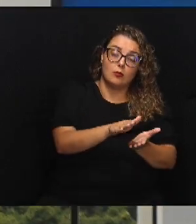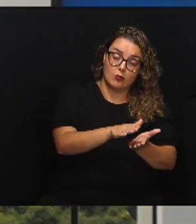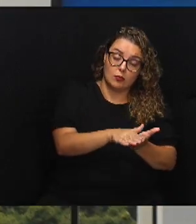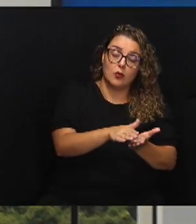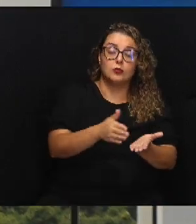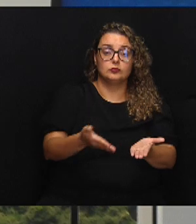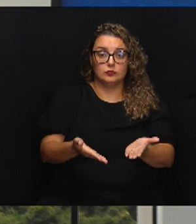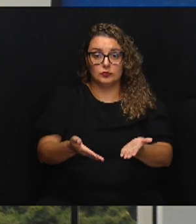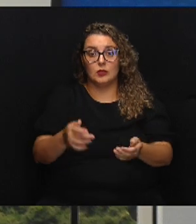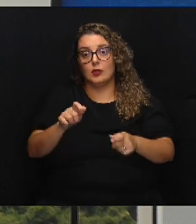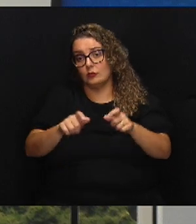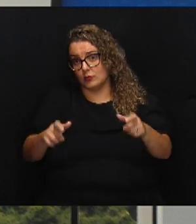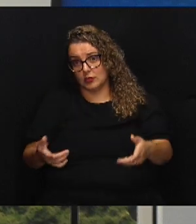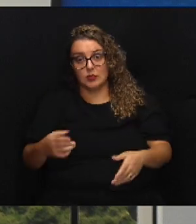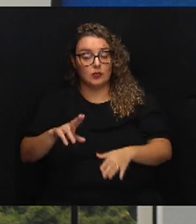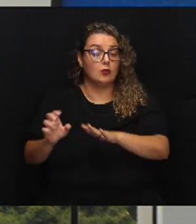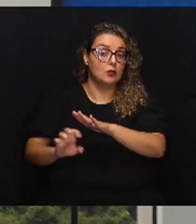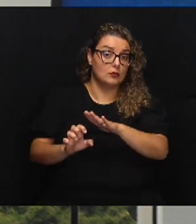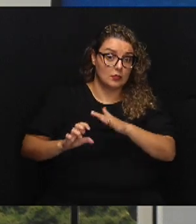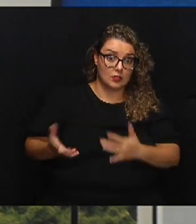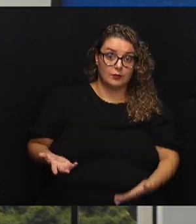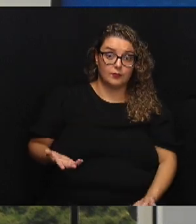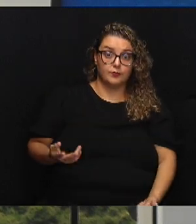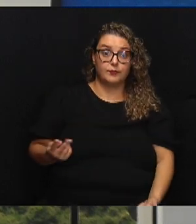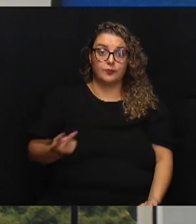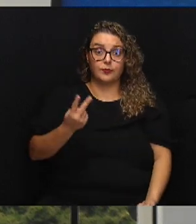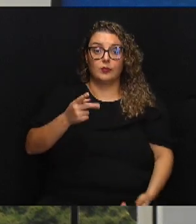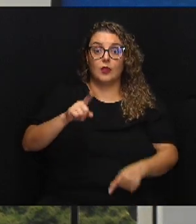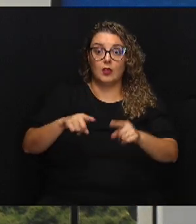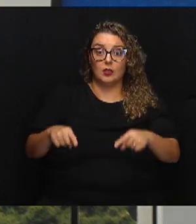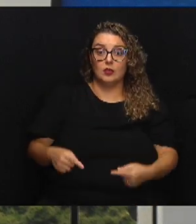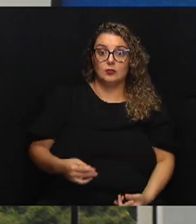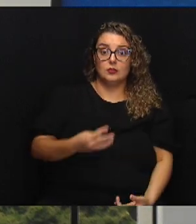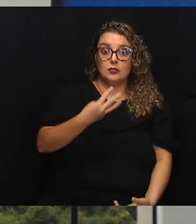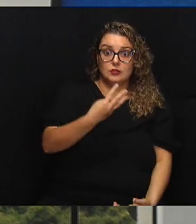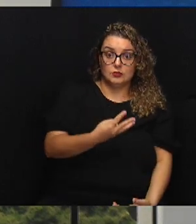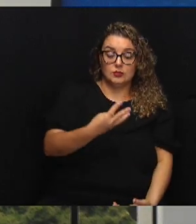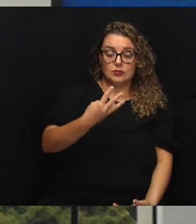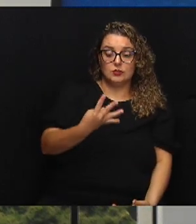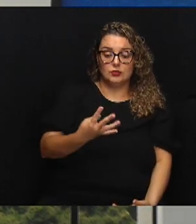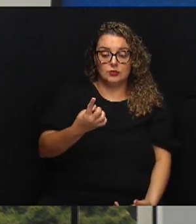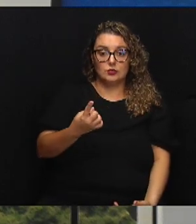a pessoas físicas ou jurídicas em valores que variam de R$